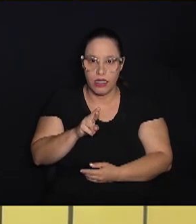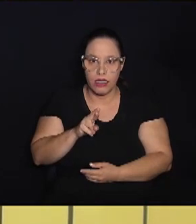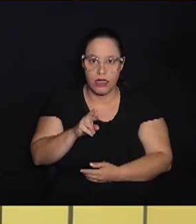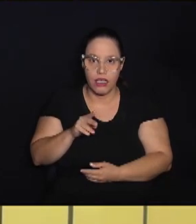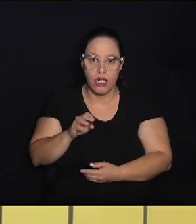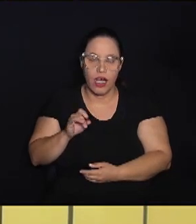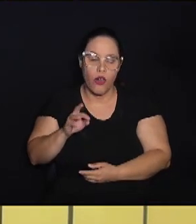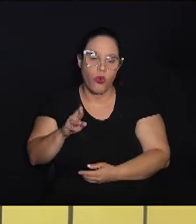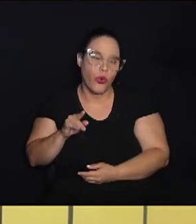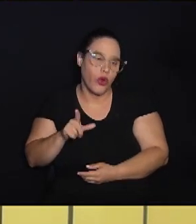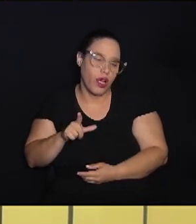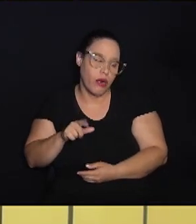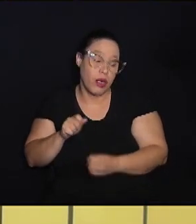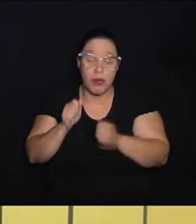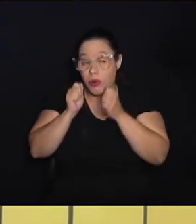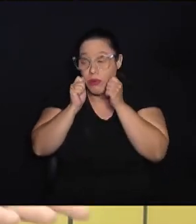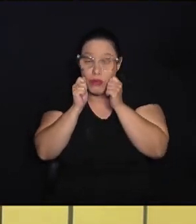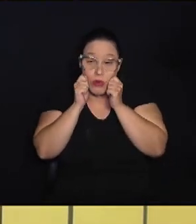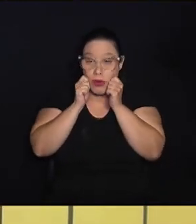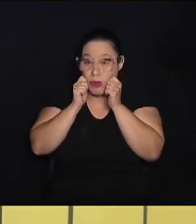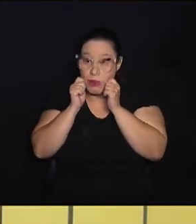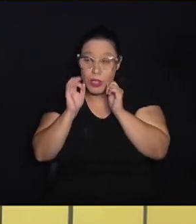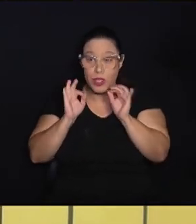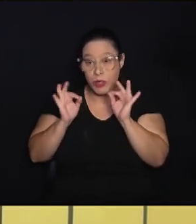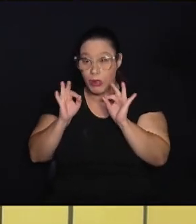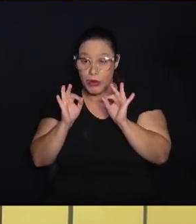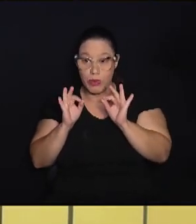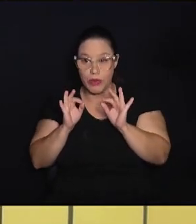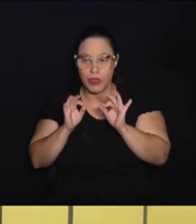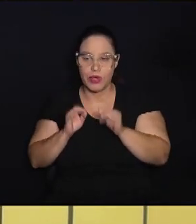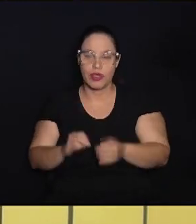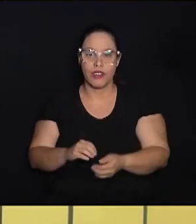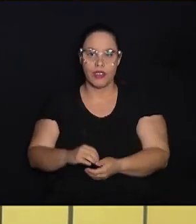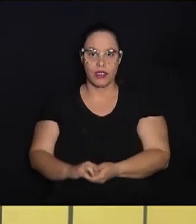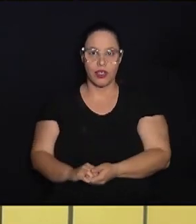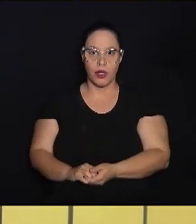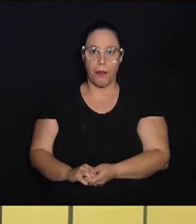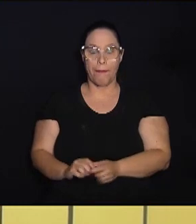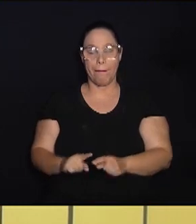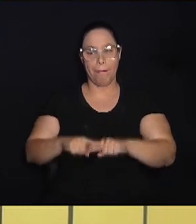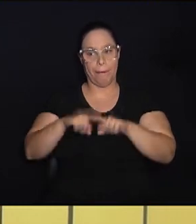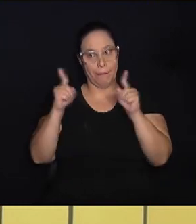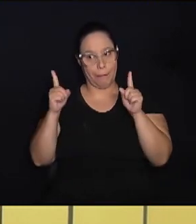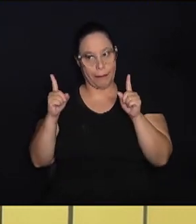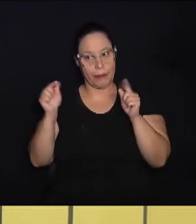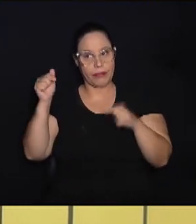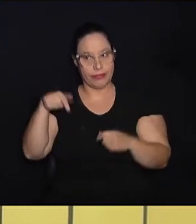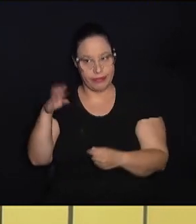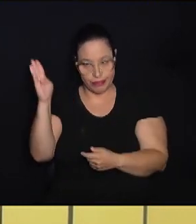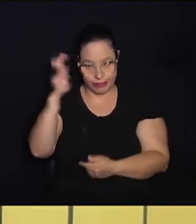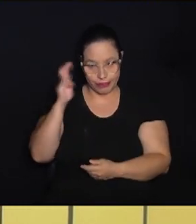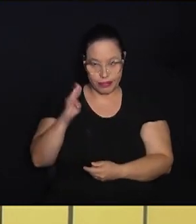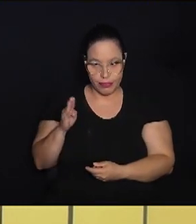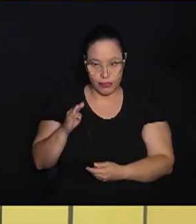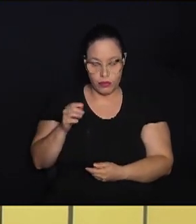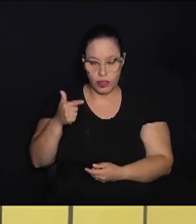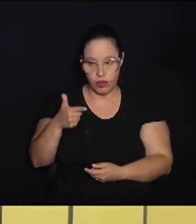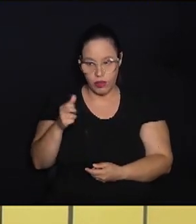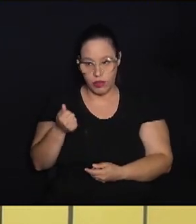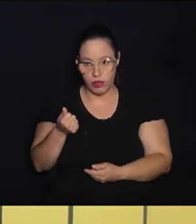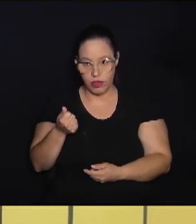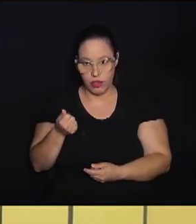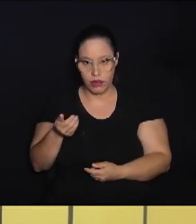era mais fofinho mais bonitinho branquinho loirinho Então as pessoas Gostaram mais aparentemente Porém Aqui no Brasil 26 anos antes ou